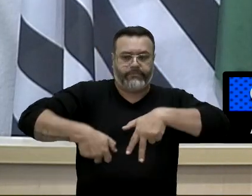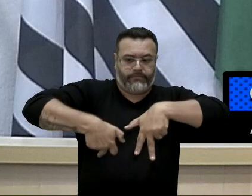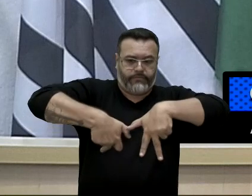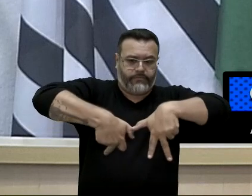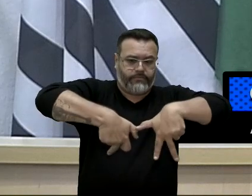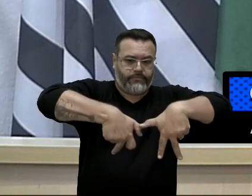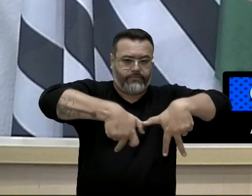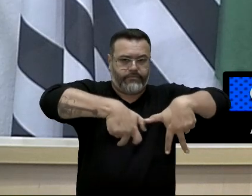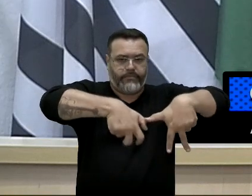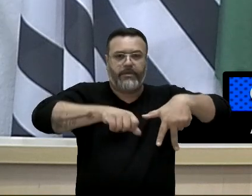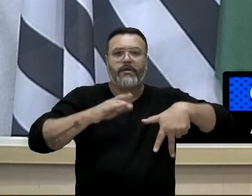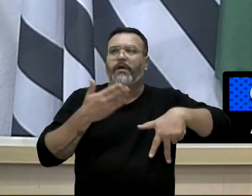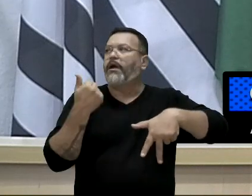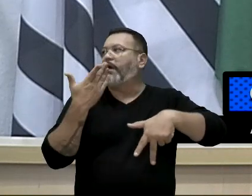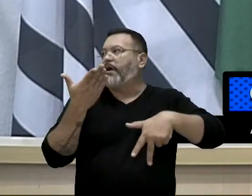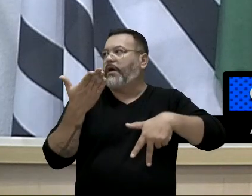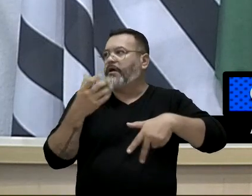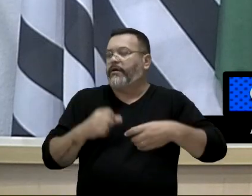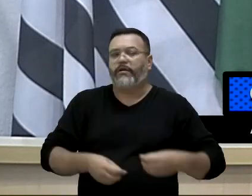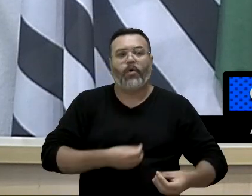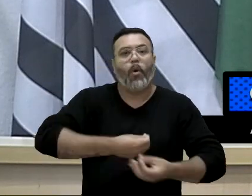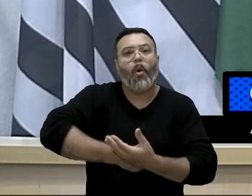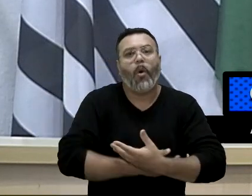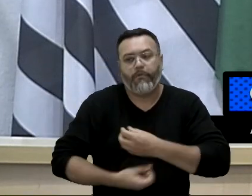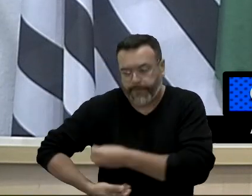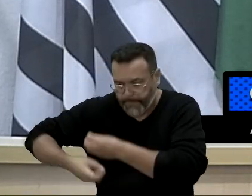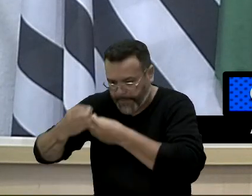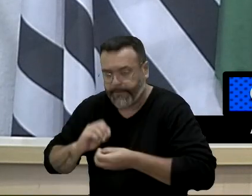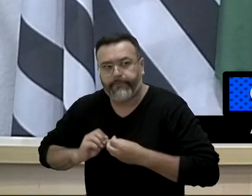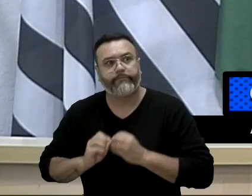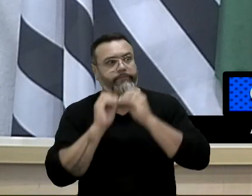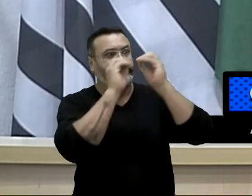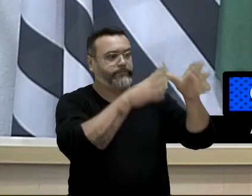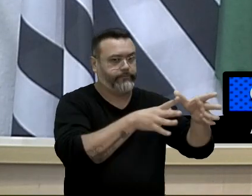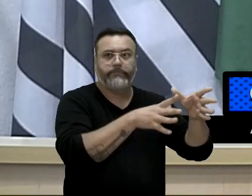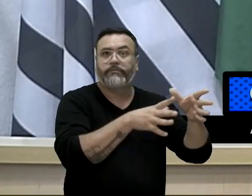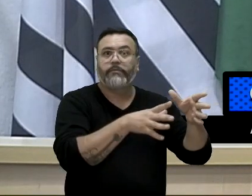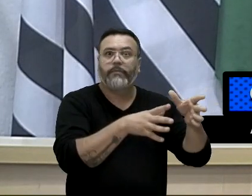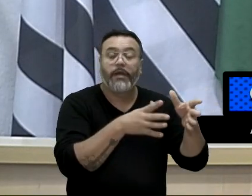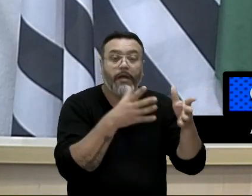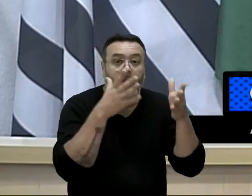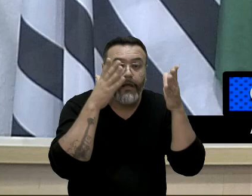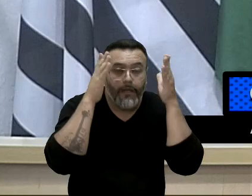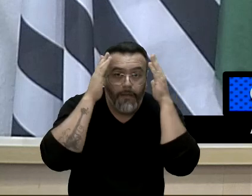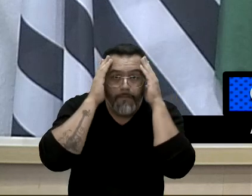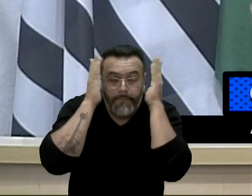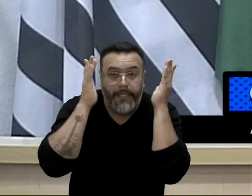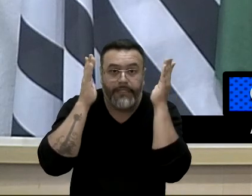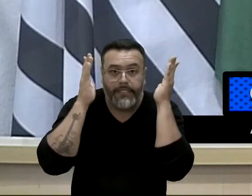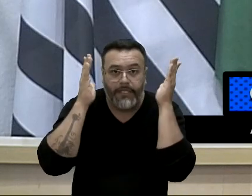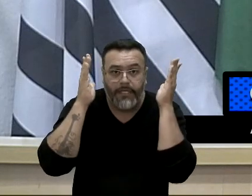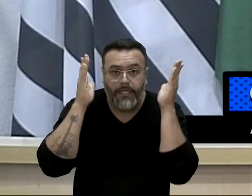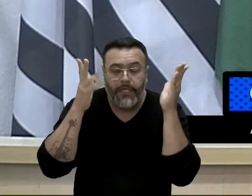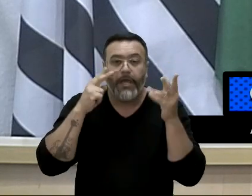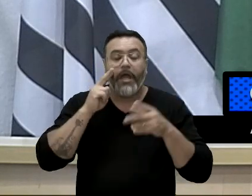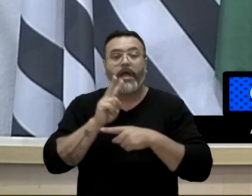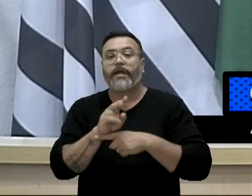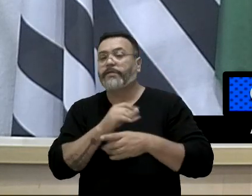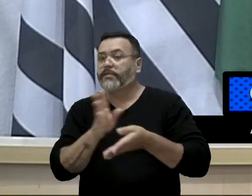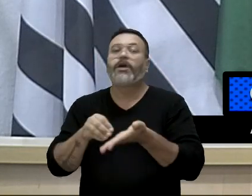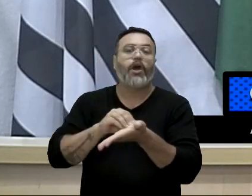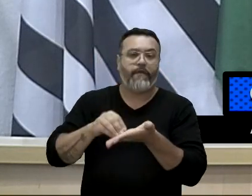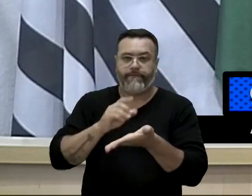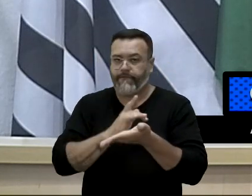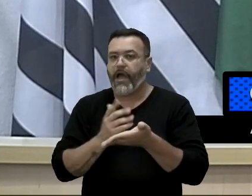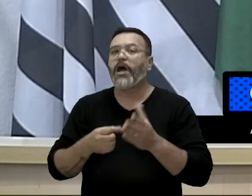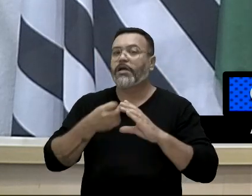adianta, ou você jogou a criança realmente, ou você se jogou. Então eu sinto muita falta desse olhar também e coloco a mesma característica que eu